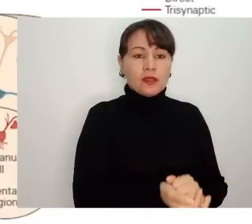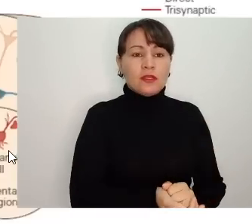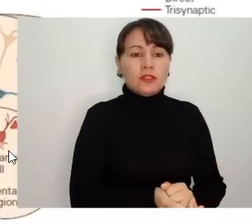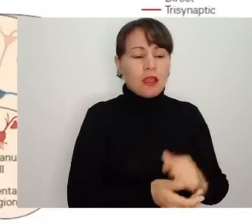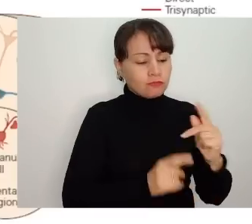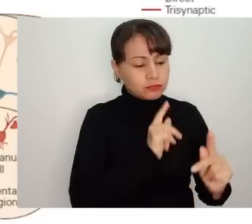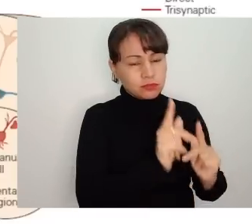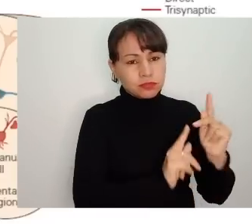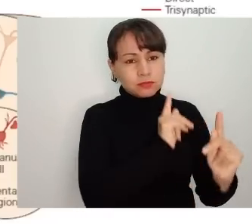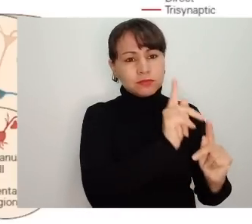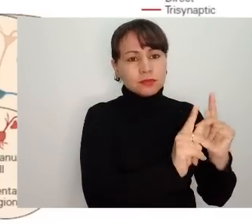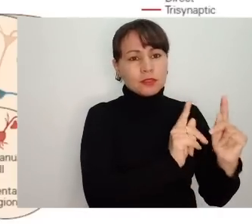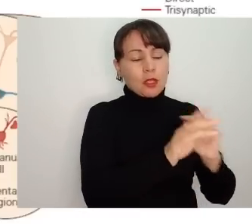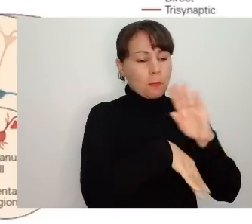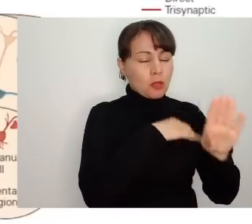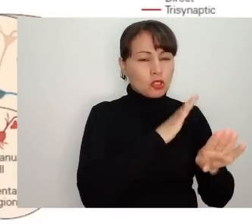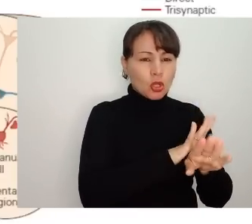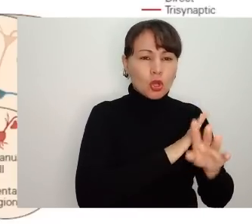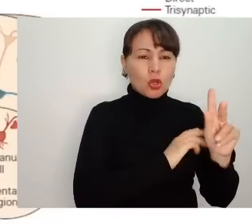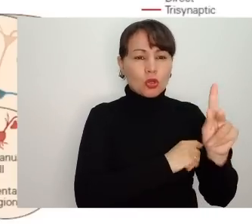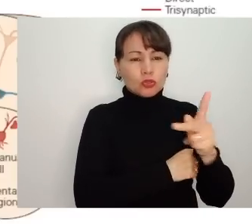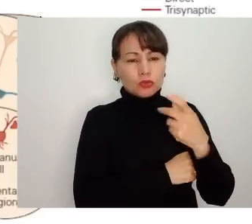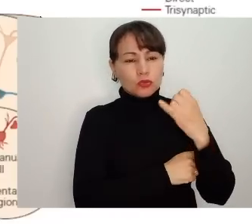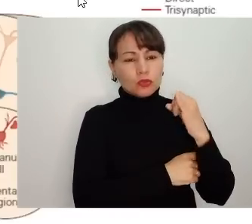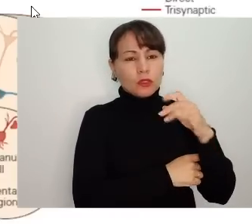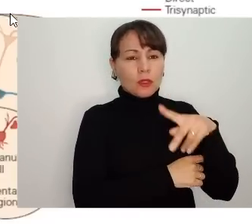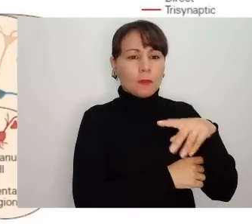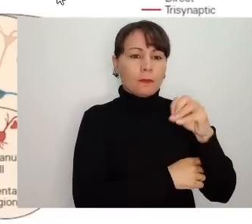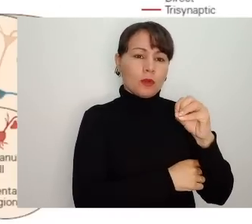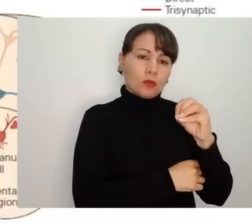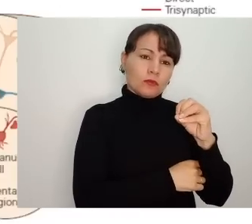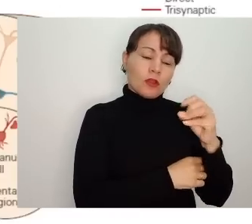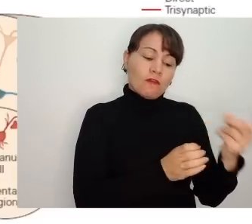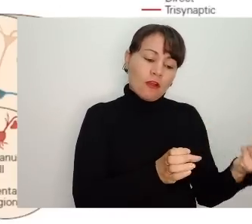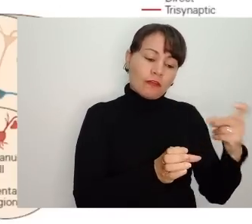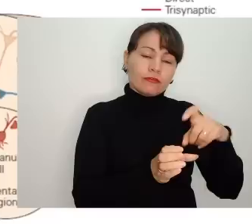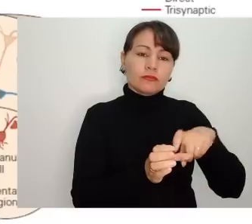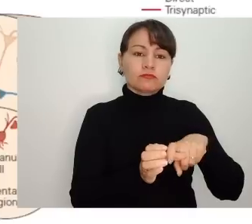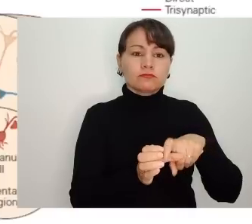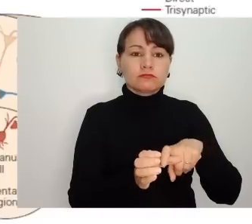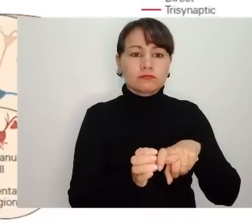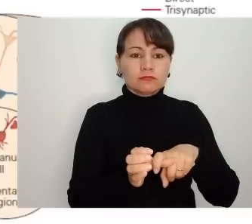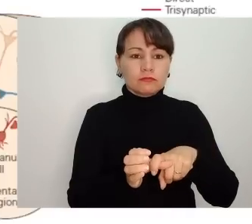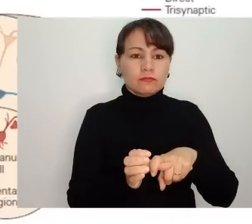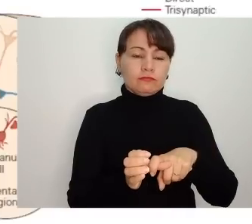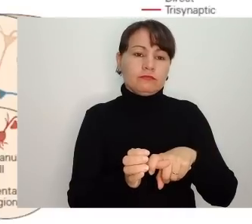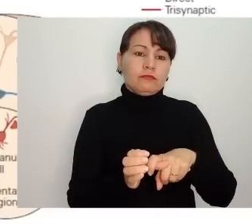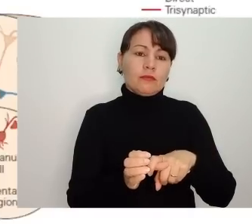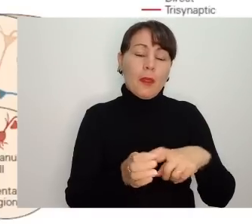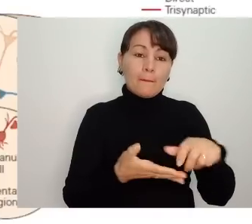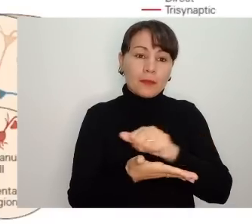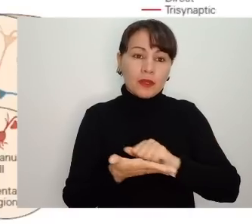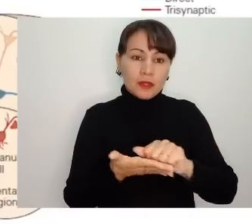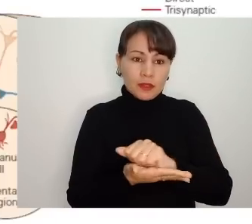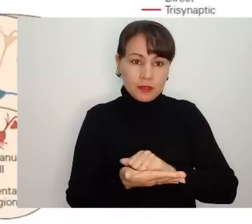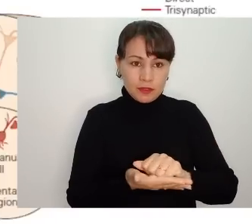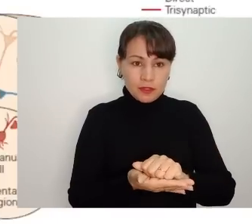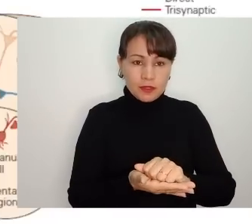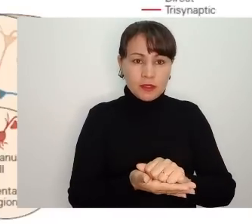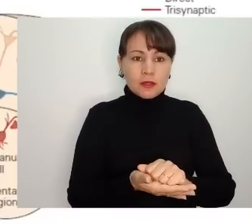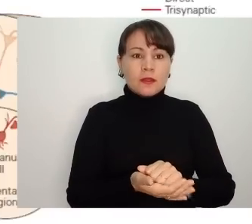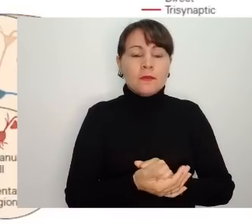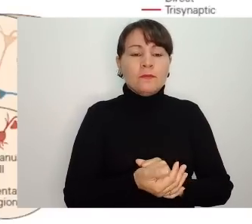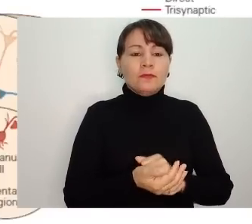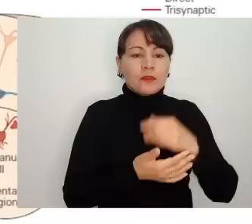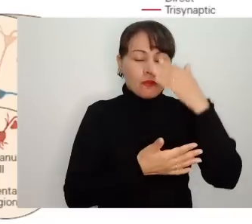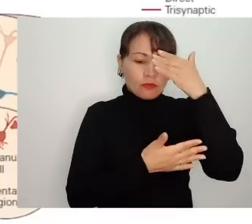foi processada por todo o hipocampo, agora vai voltar para as